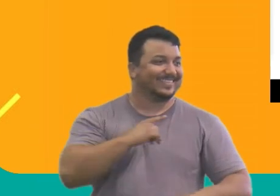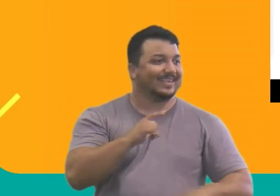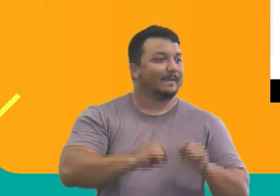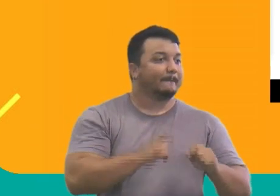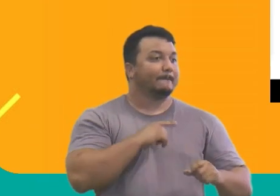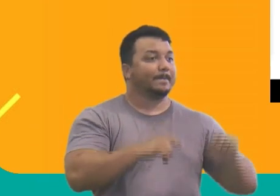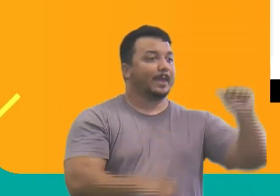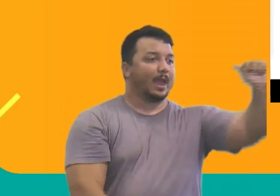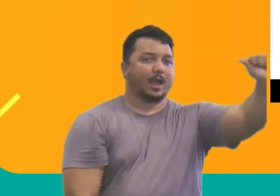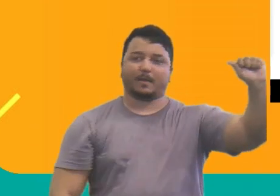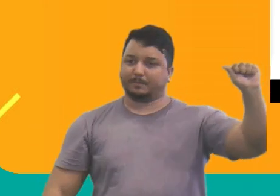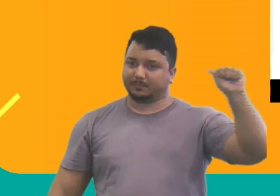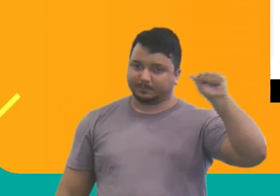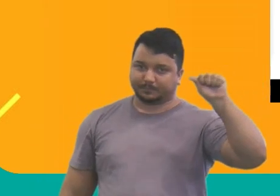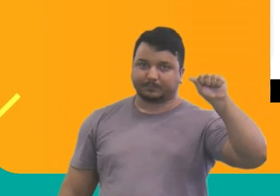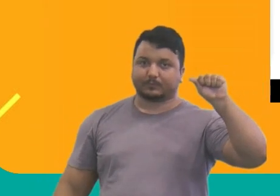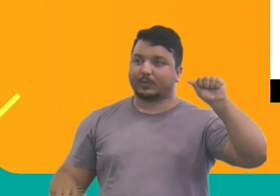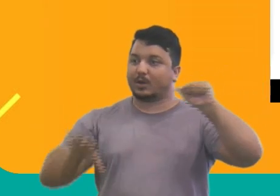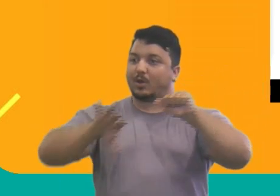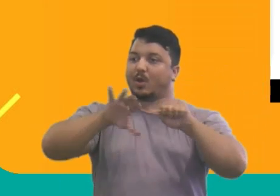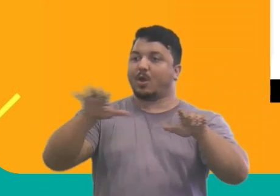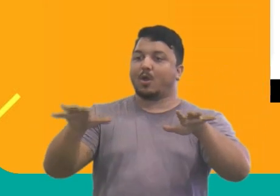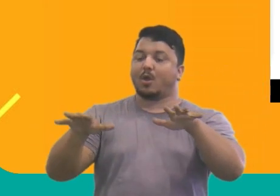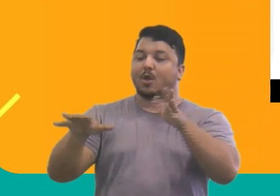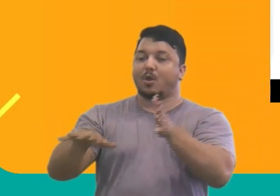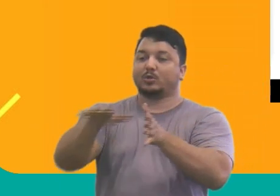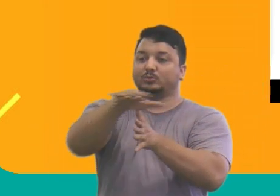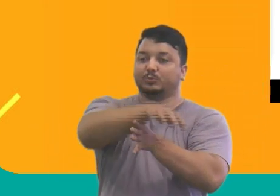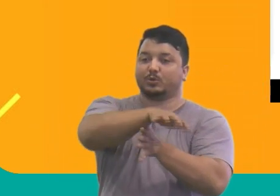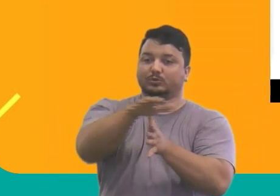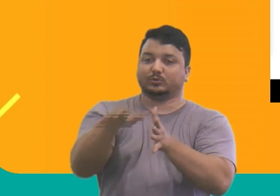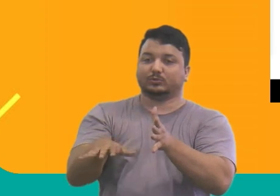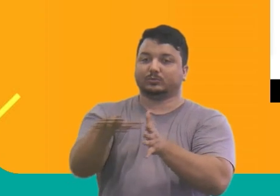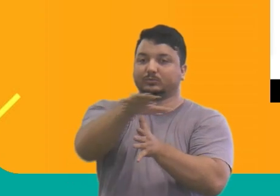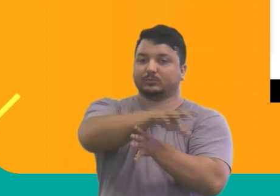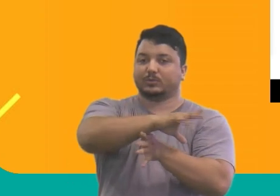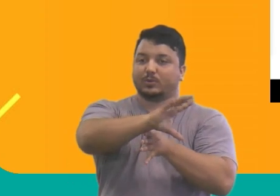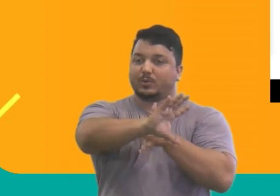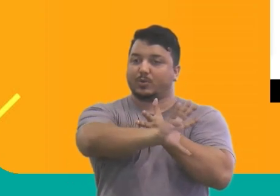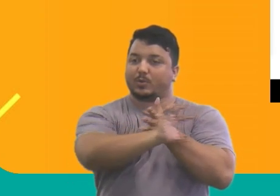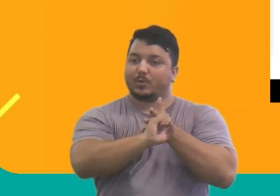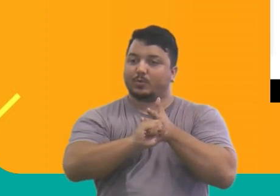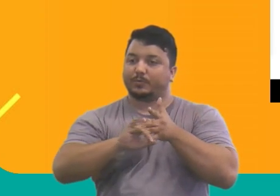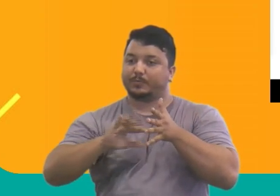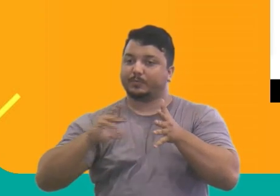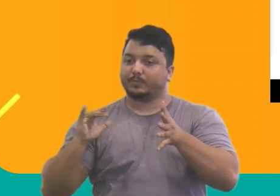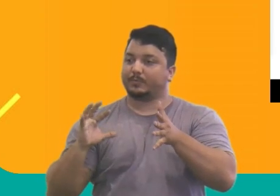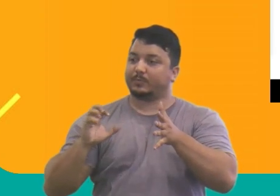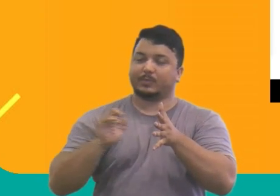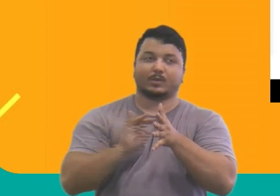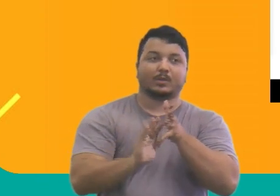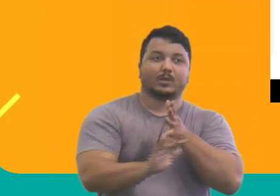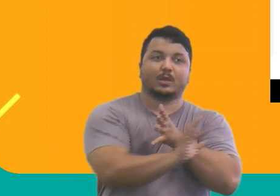tenho o item A, osmose, porque envolve apenas o transporte de